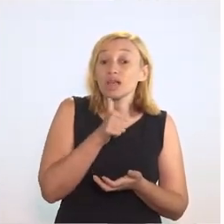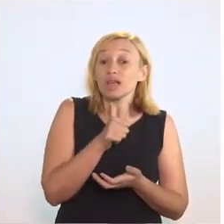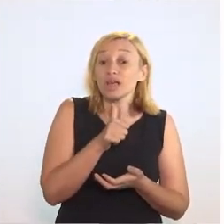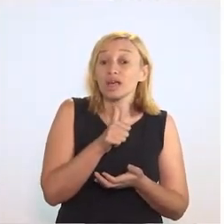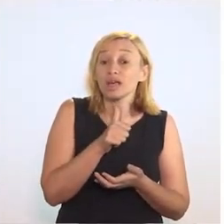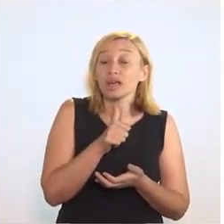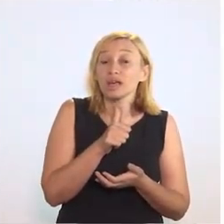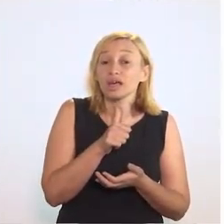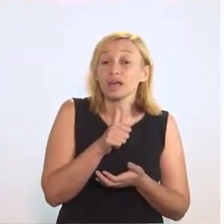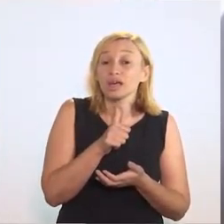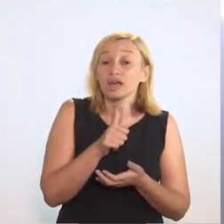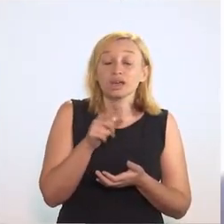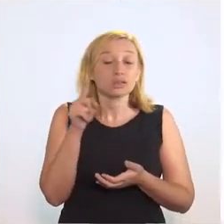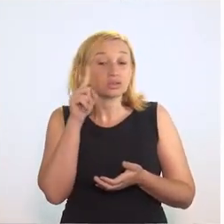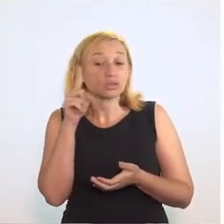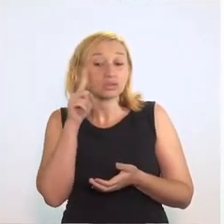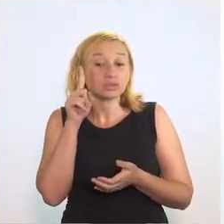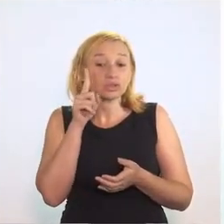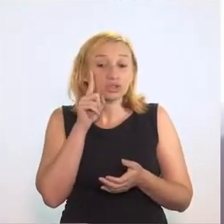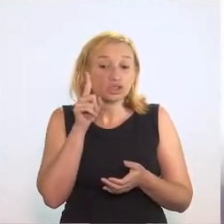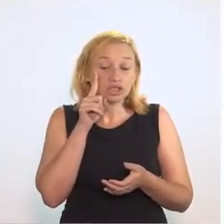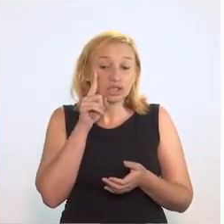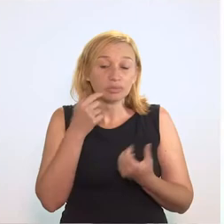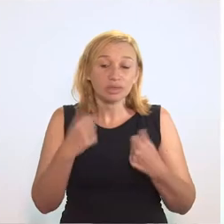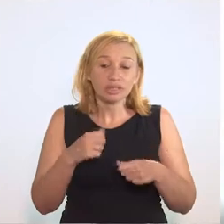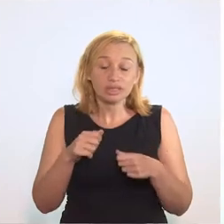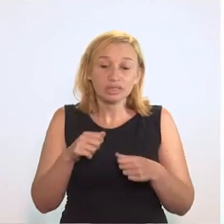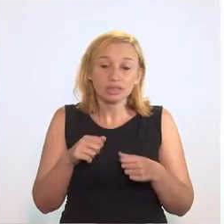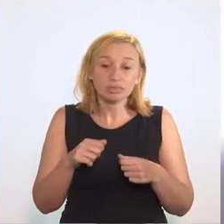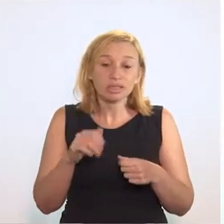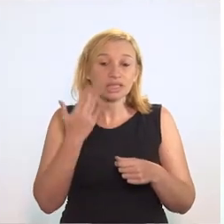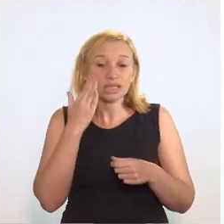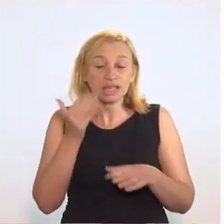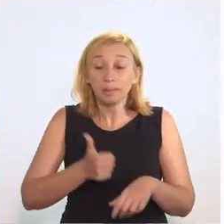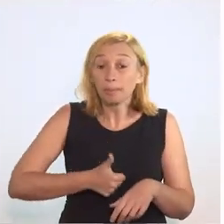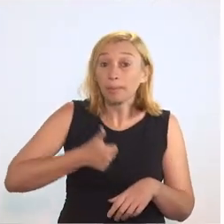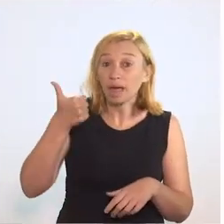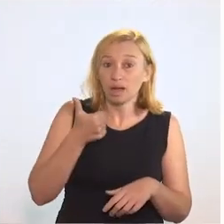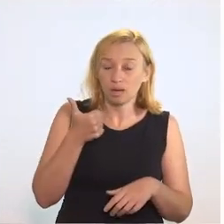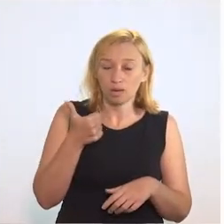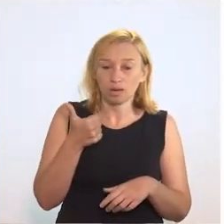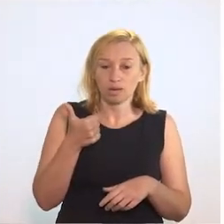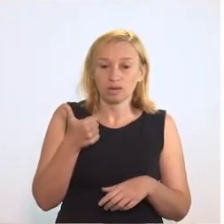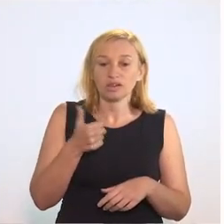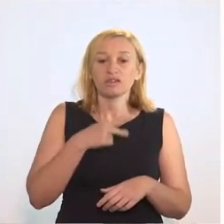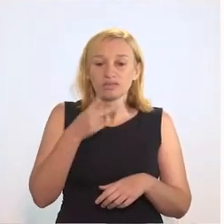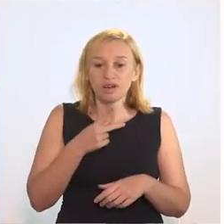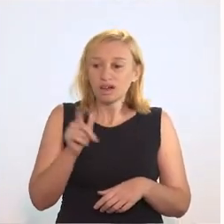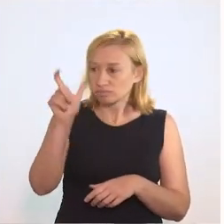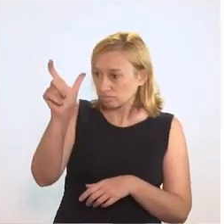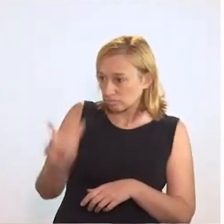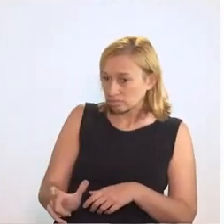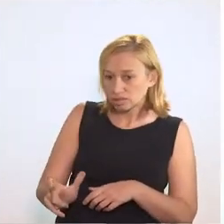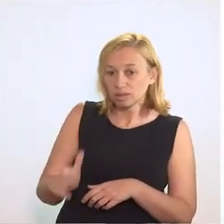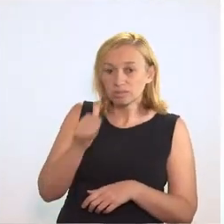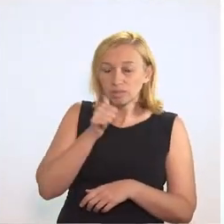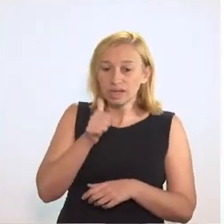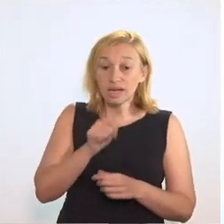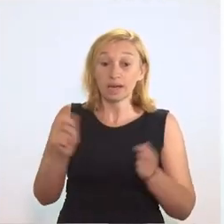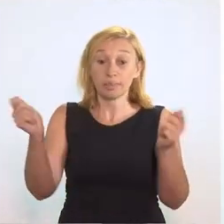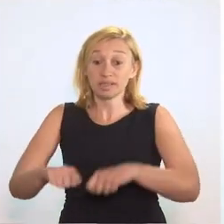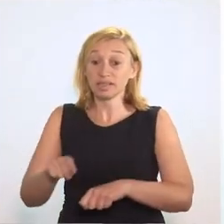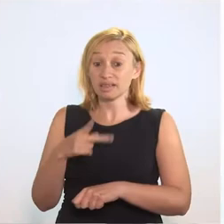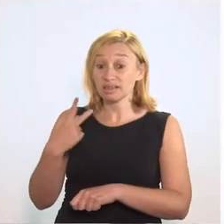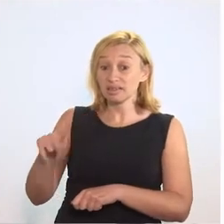uma construção... Né, todas, que cabe todo mundo, inclusive, nessa discussão, a gente tem uma discussão que diz a respeito do que é ser mulher